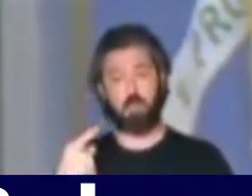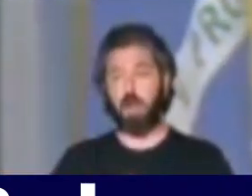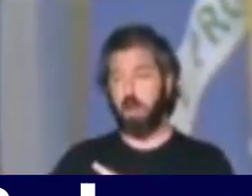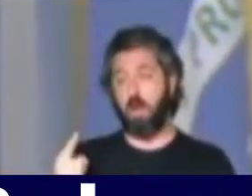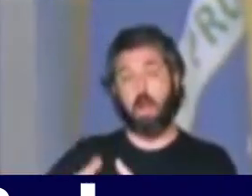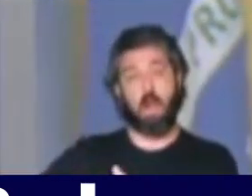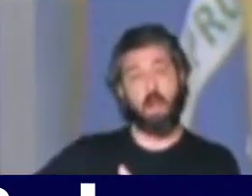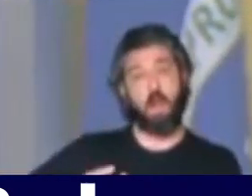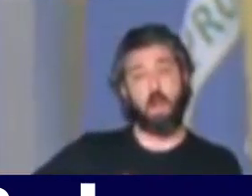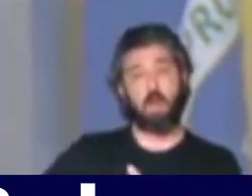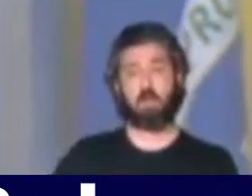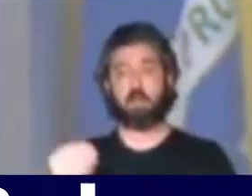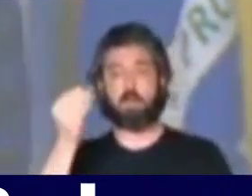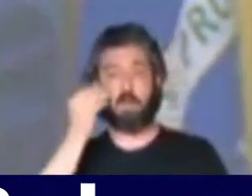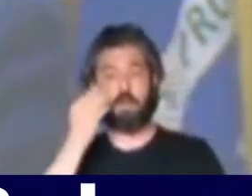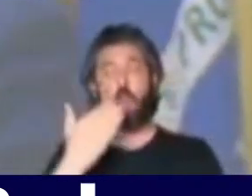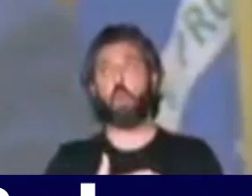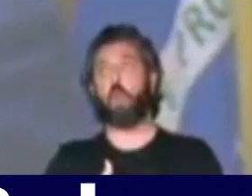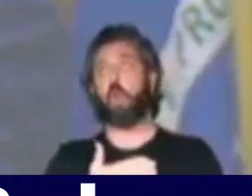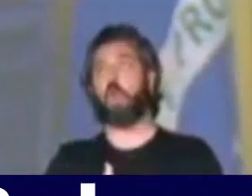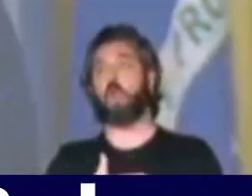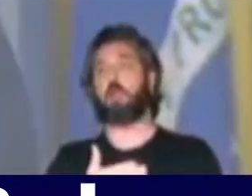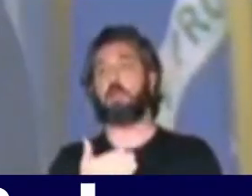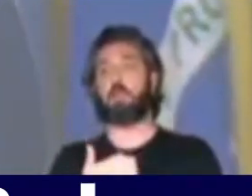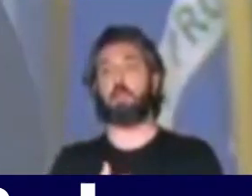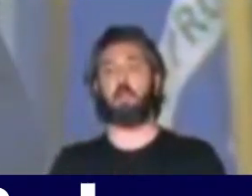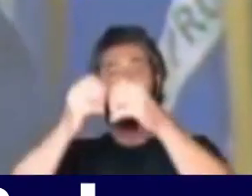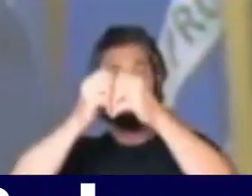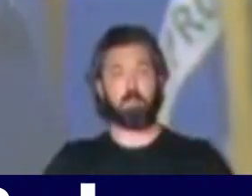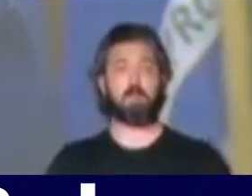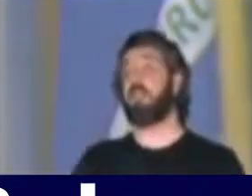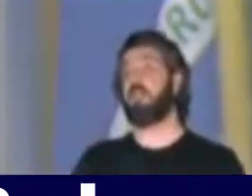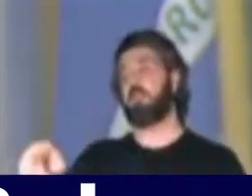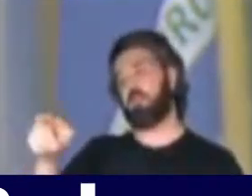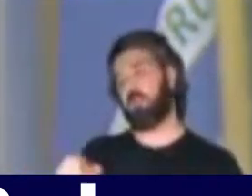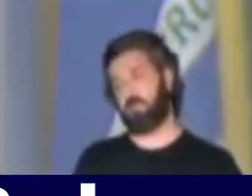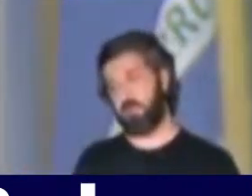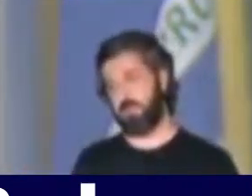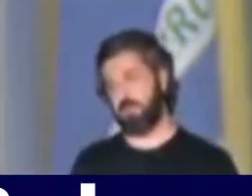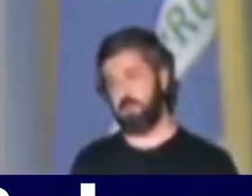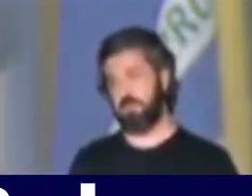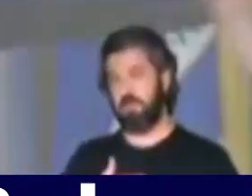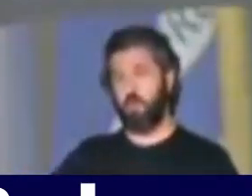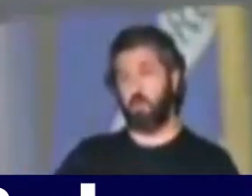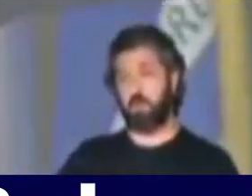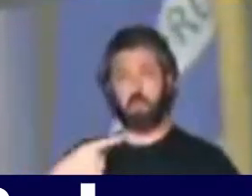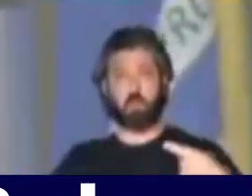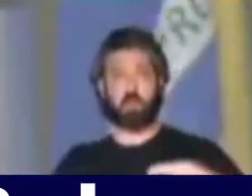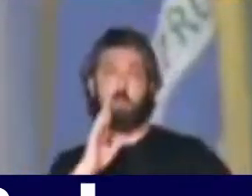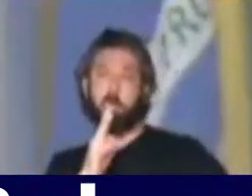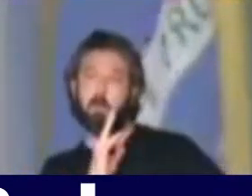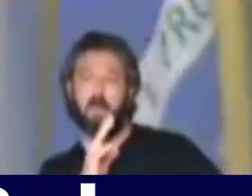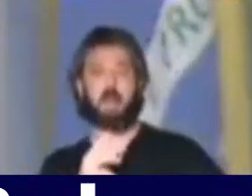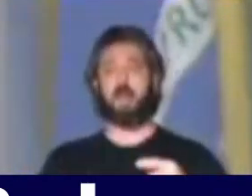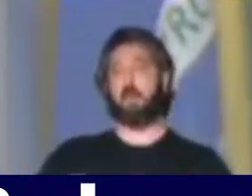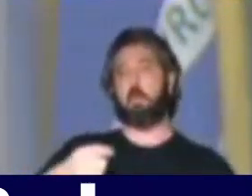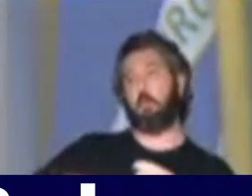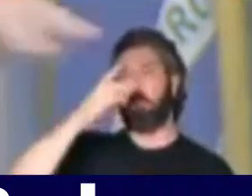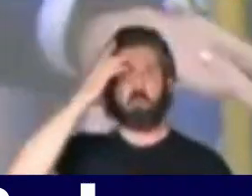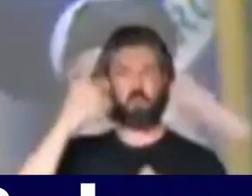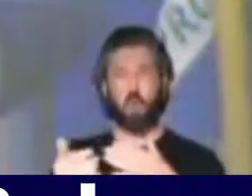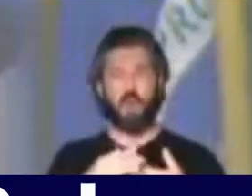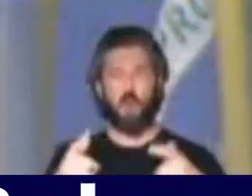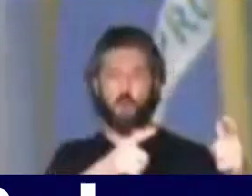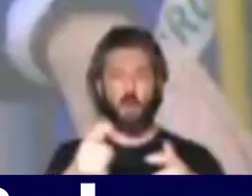uns dos outros, tentam, a todo custo, demolir o governo Bolsonaro. Hoje em dia, quando tem uma discussão no bar, cobrador, pessoa de